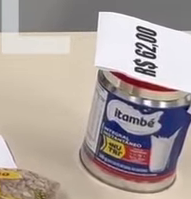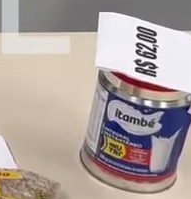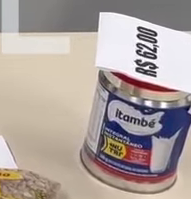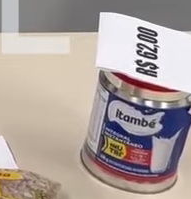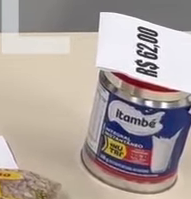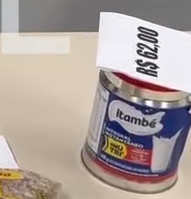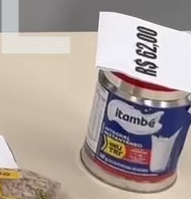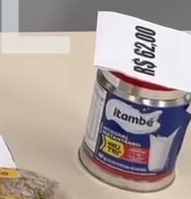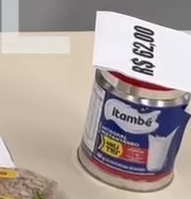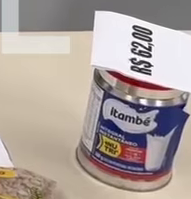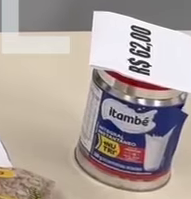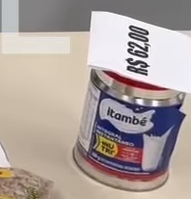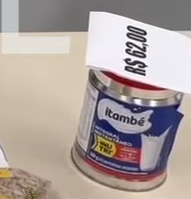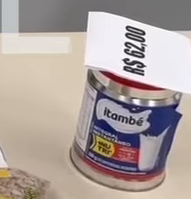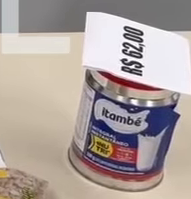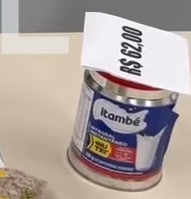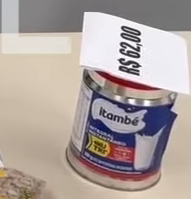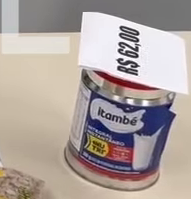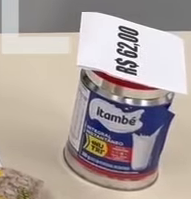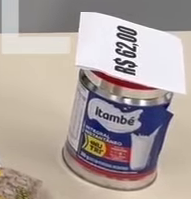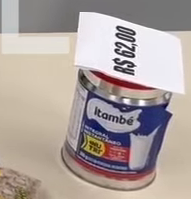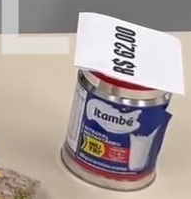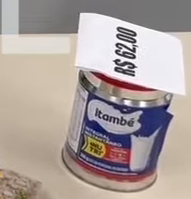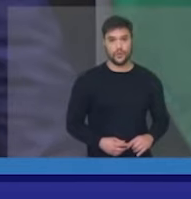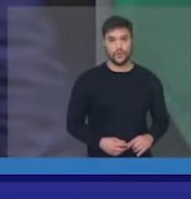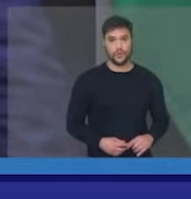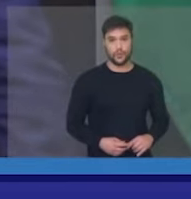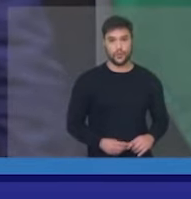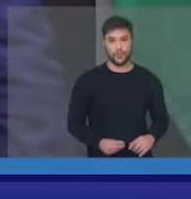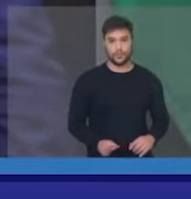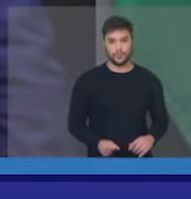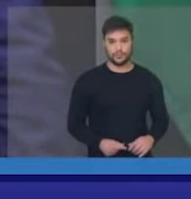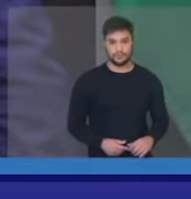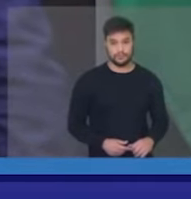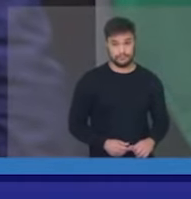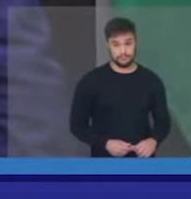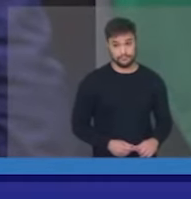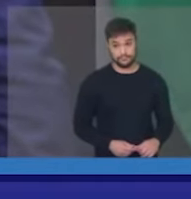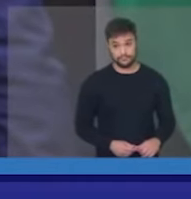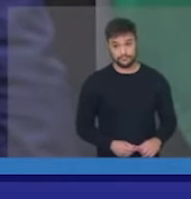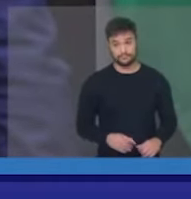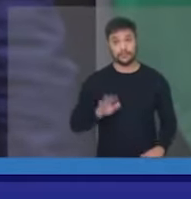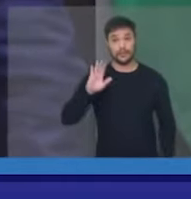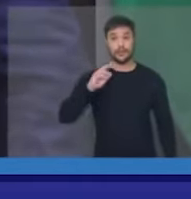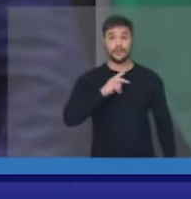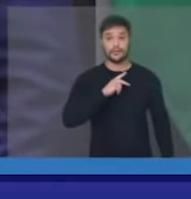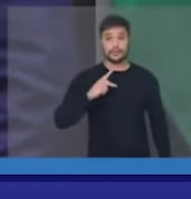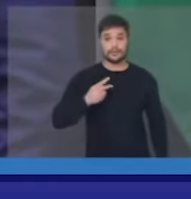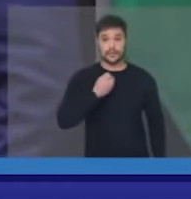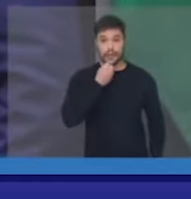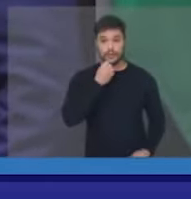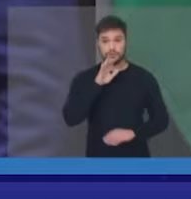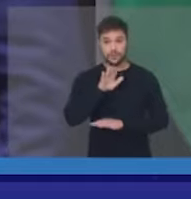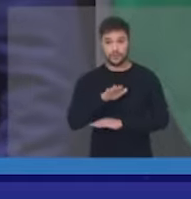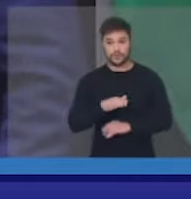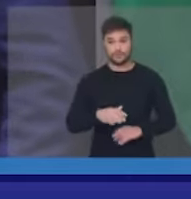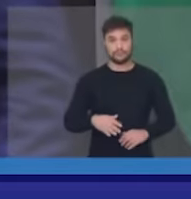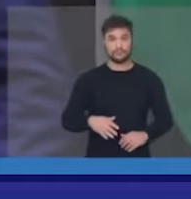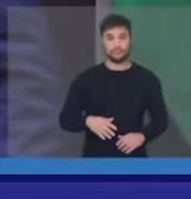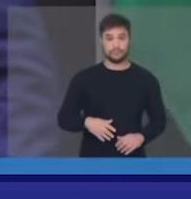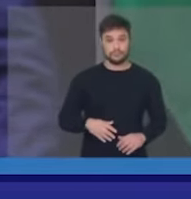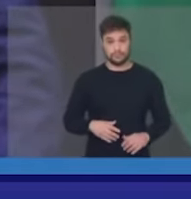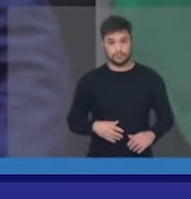é dinheiro de vocês vamos para cima estamos junto Presidente Boa tarde subo